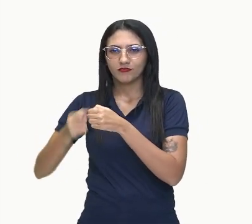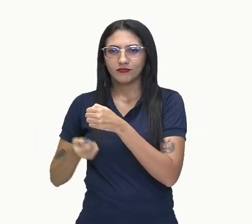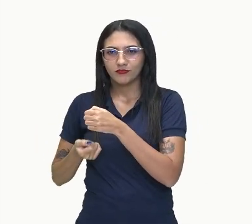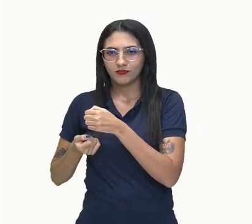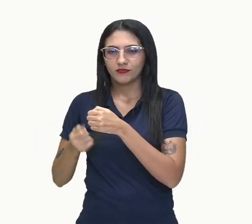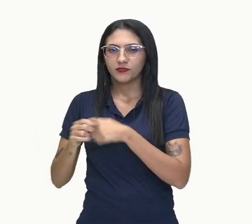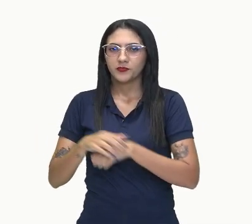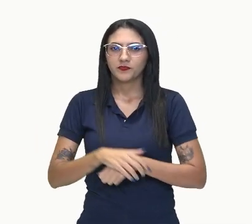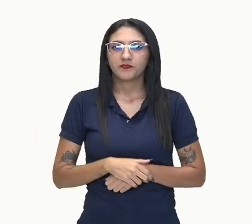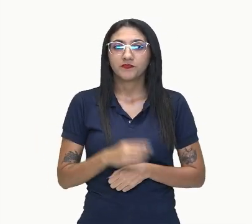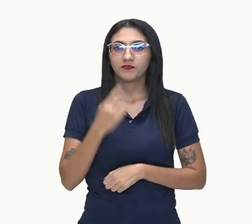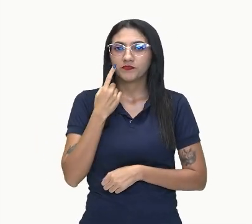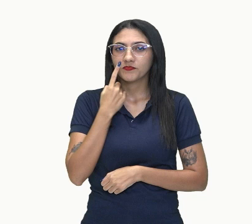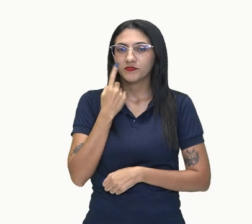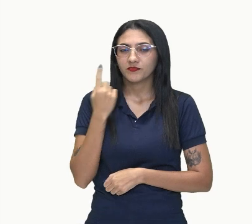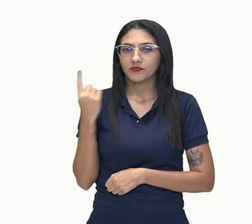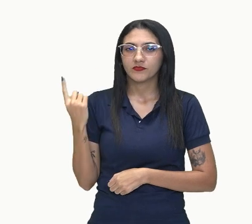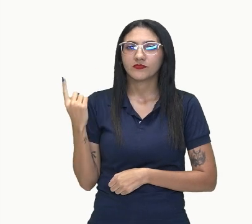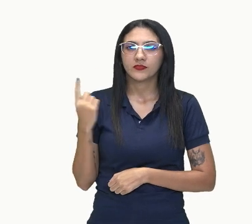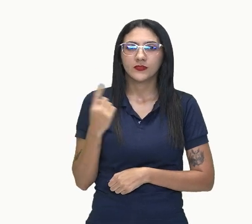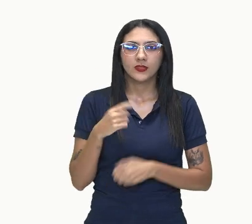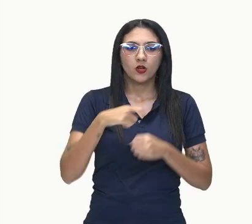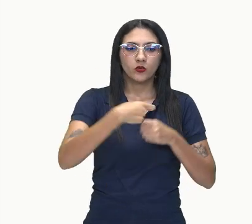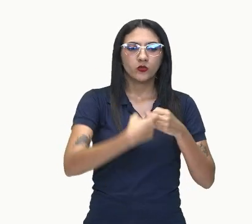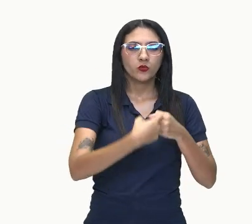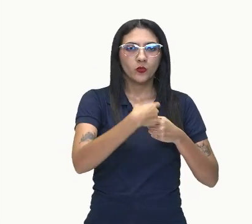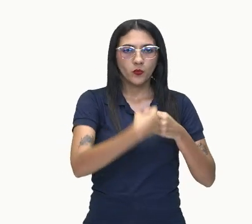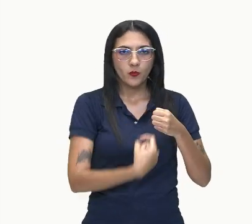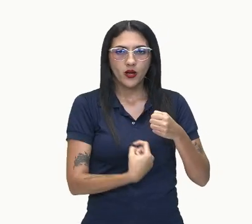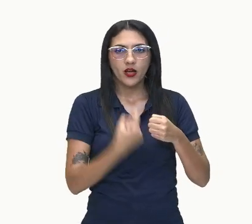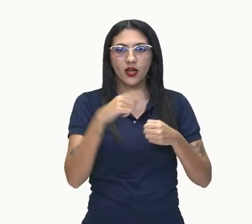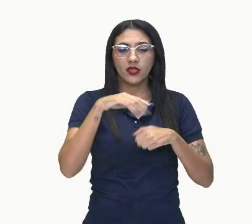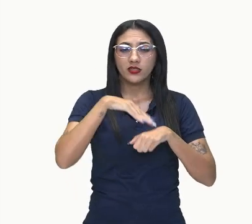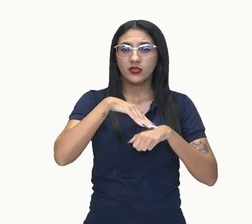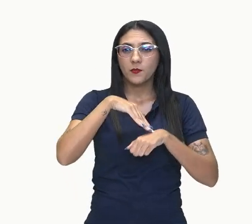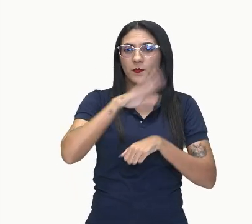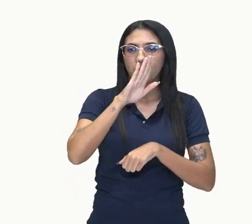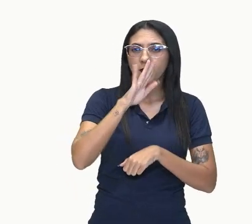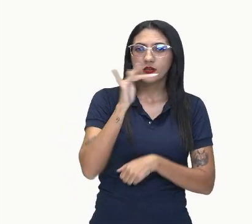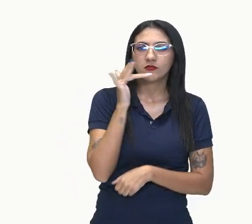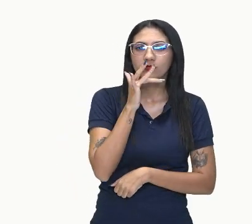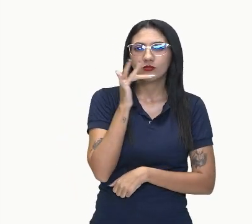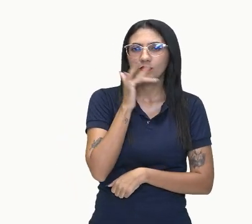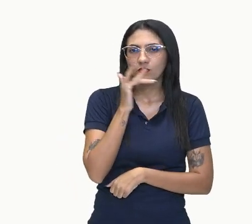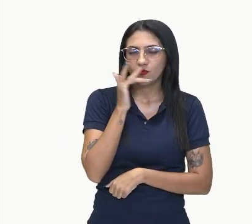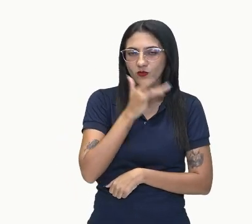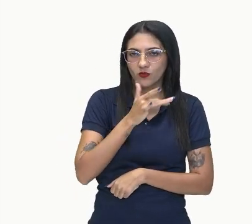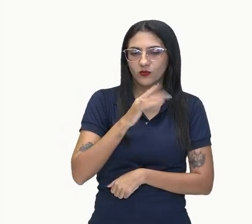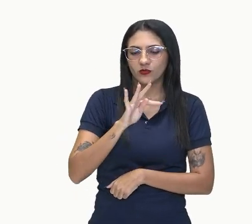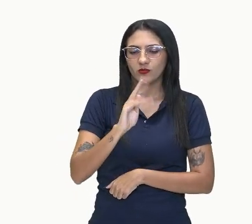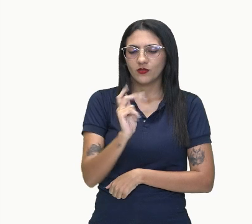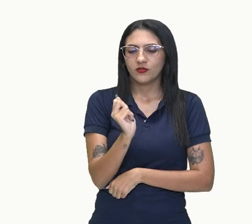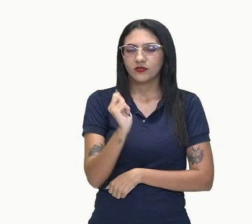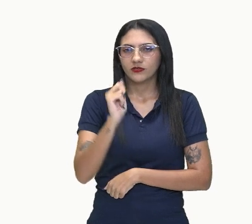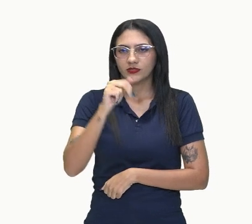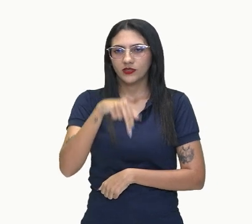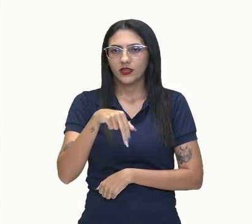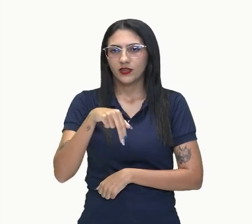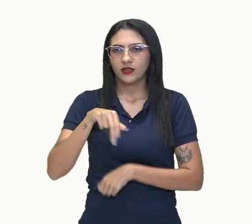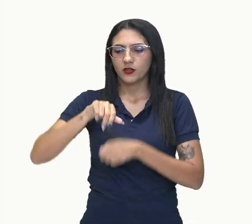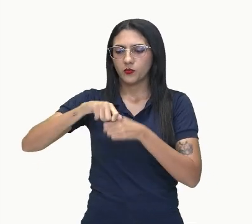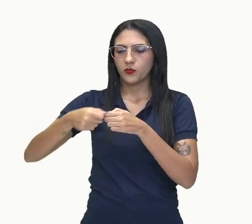ó, Tucumã é mais delicioso que pupunha.